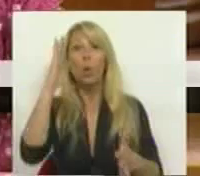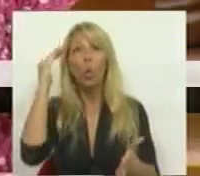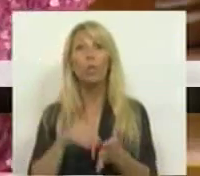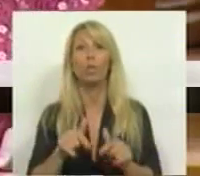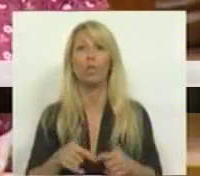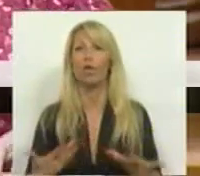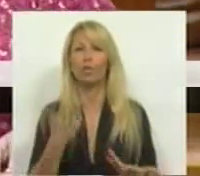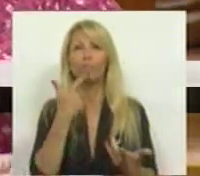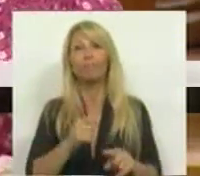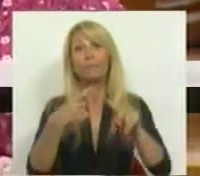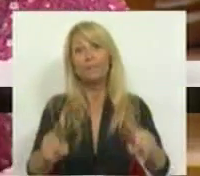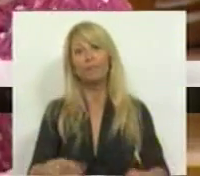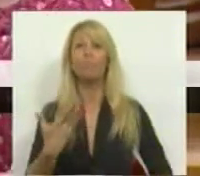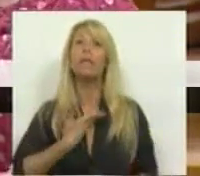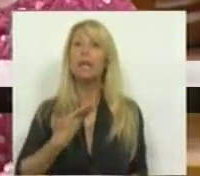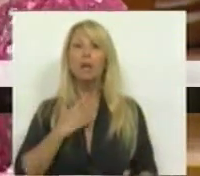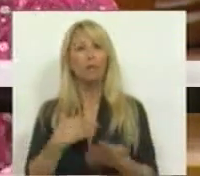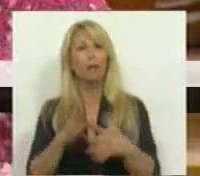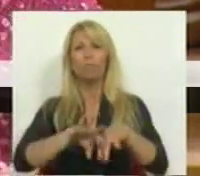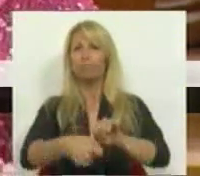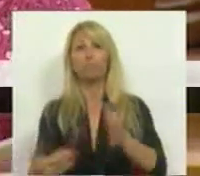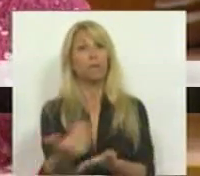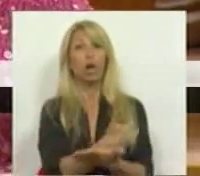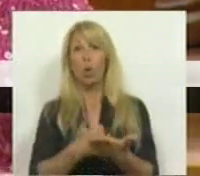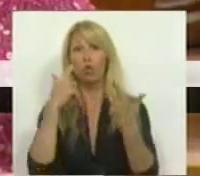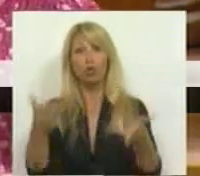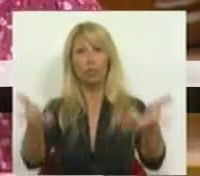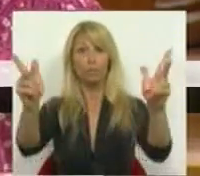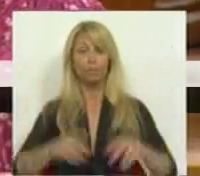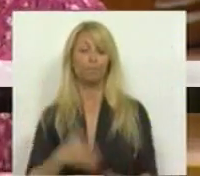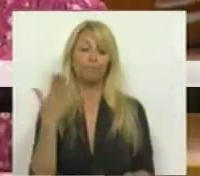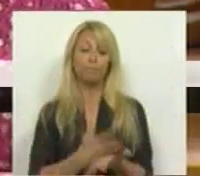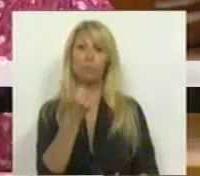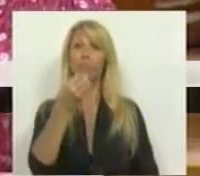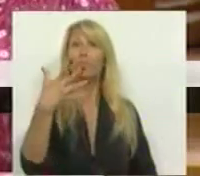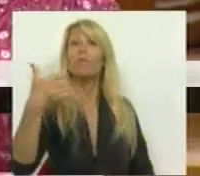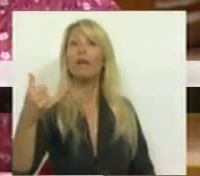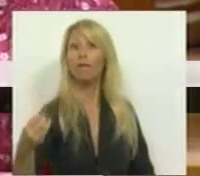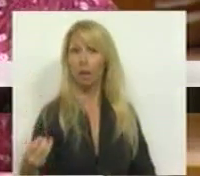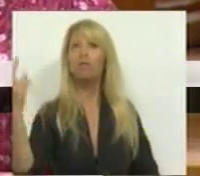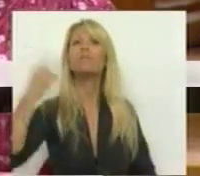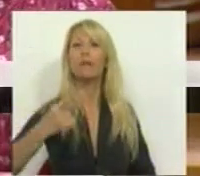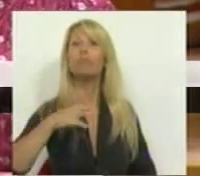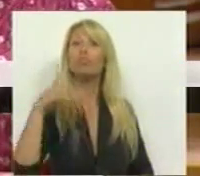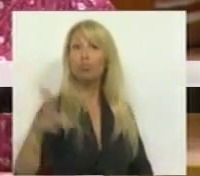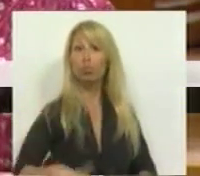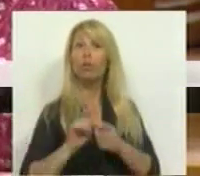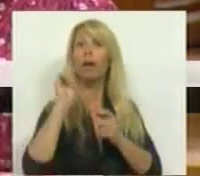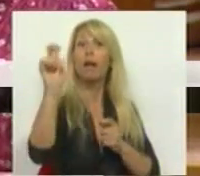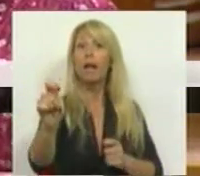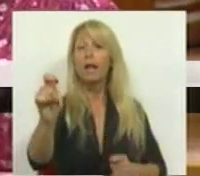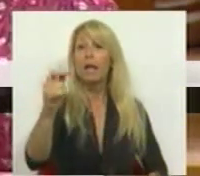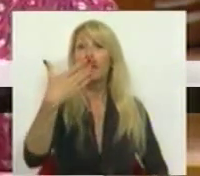diferentes. A dívida tritura os recursos disponíveis. Até 2020, exigirá de Portugal o pagamento